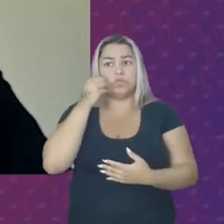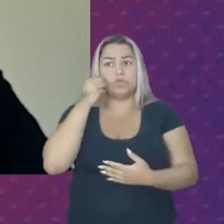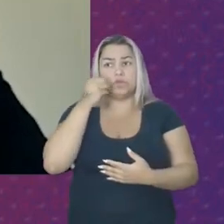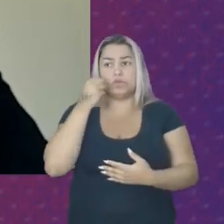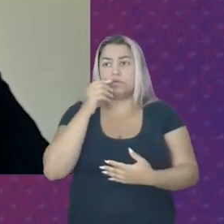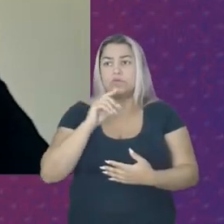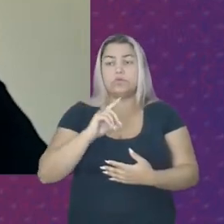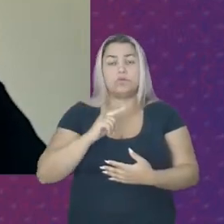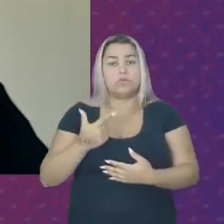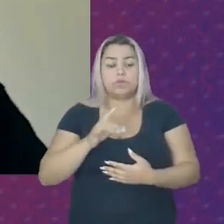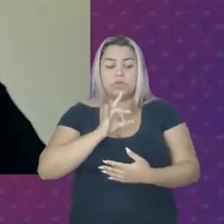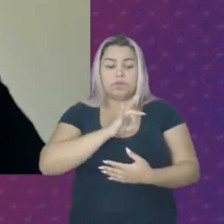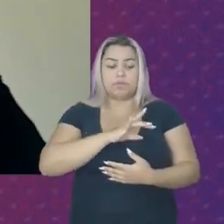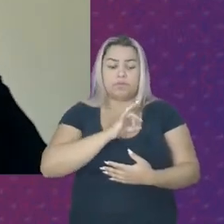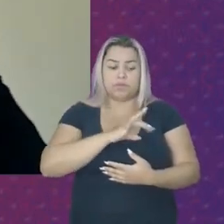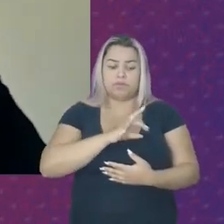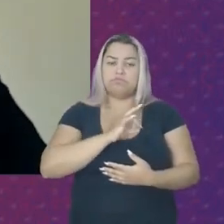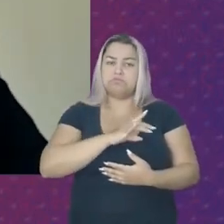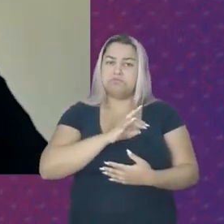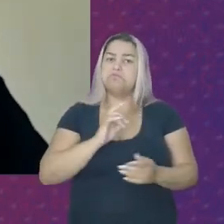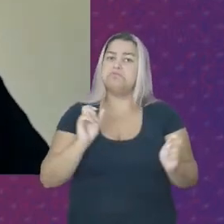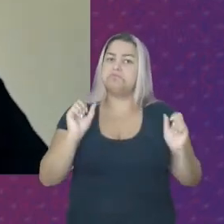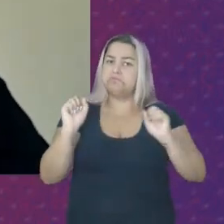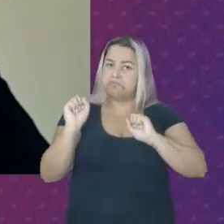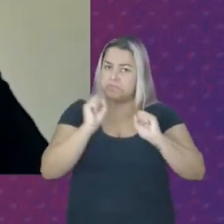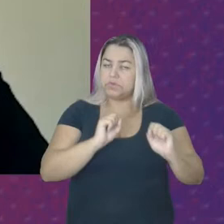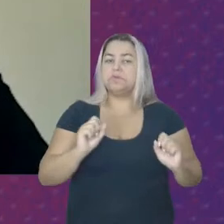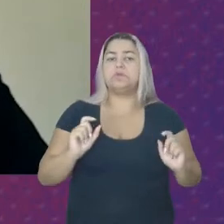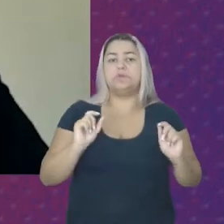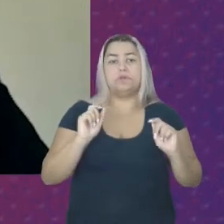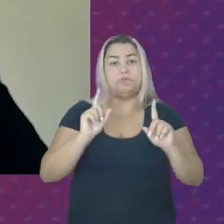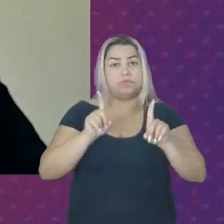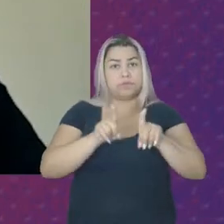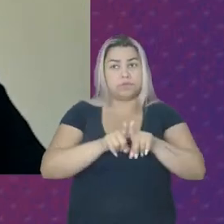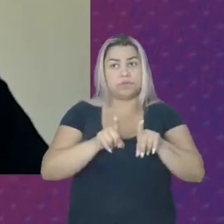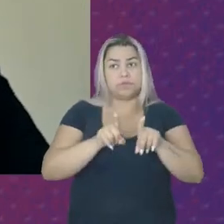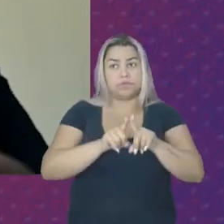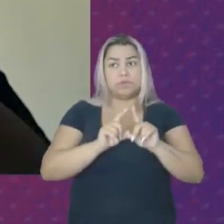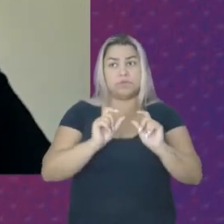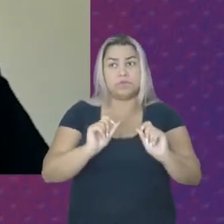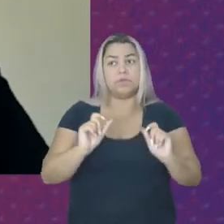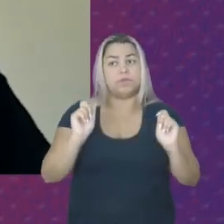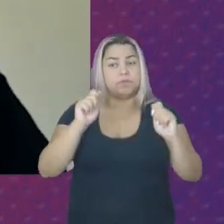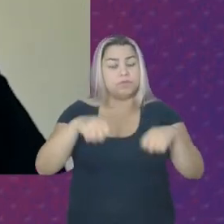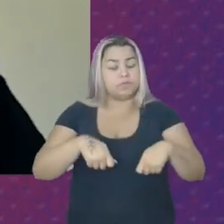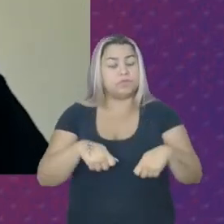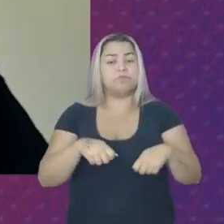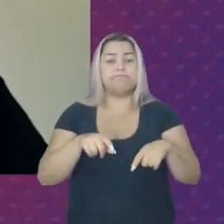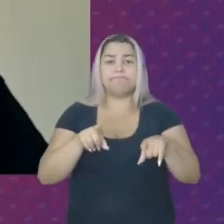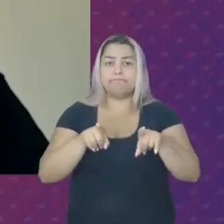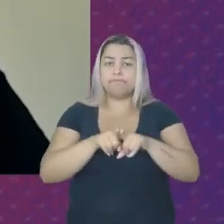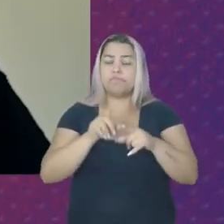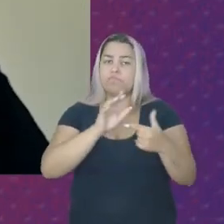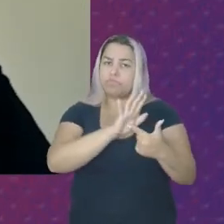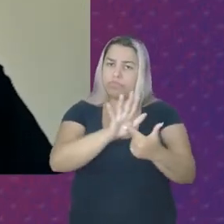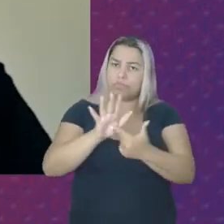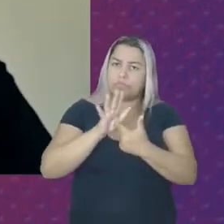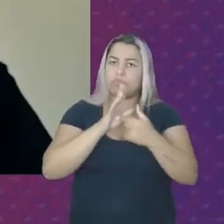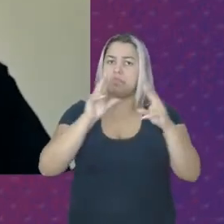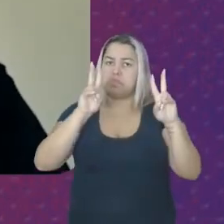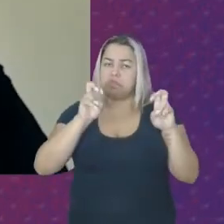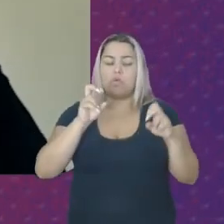não tenha medo, a gente pode, deve e precisa falar sobre esses assuntos. Precisamos mostrar ao mundo o